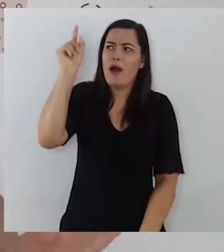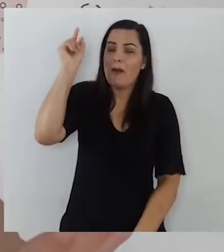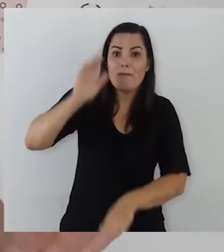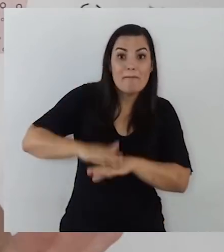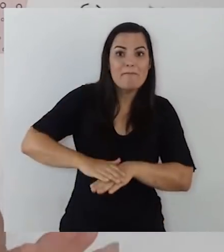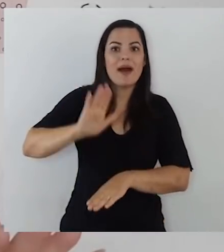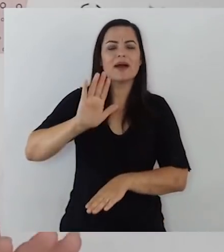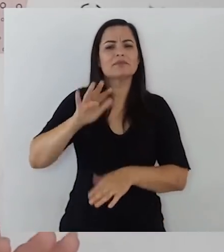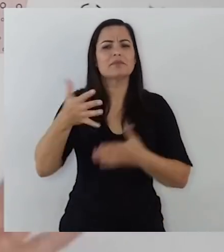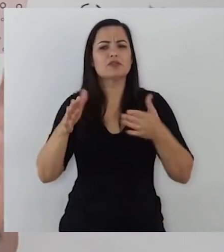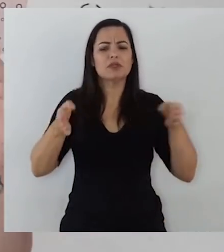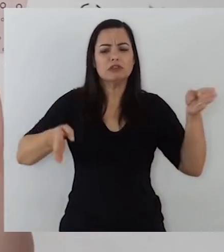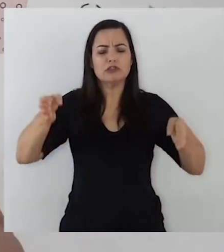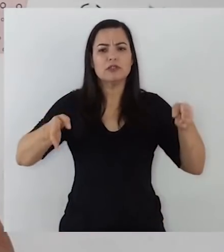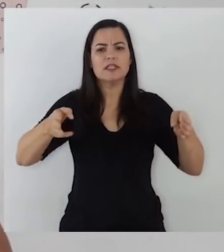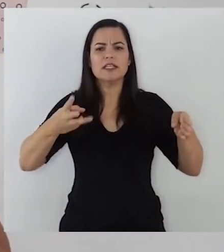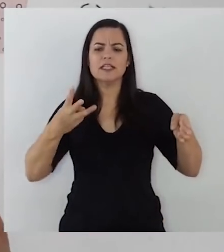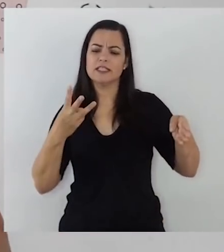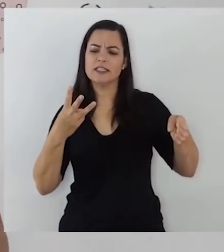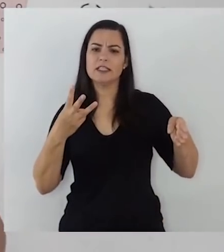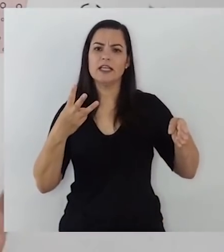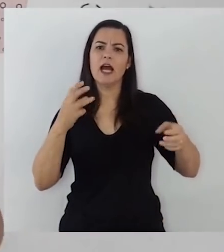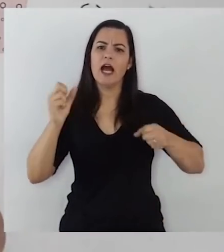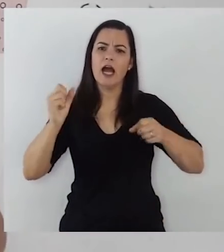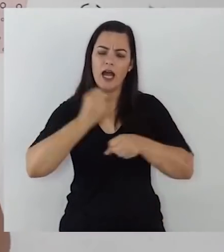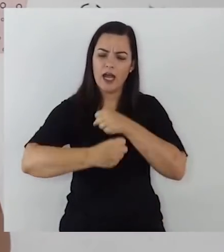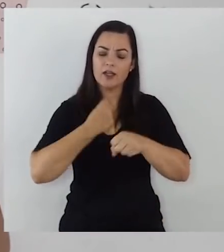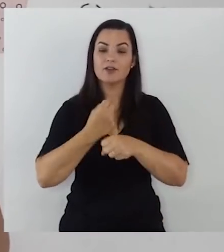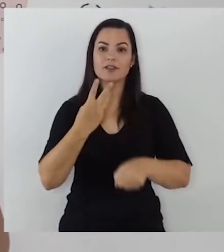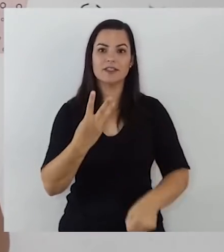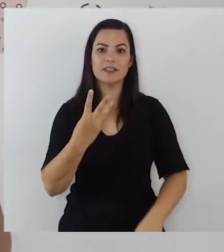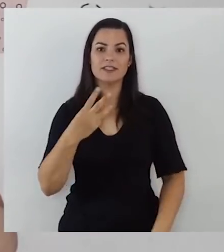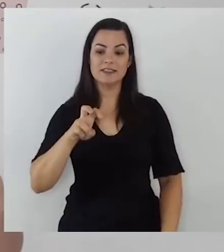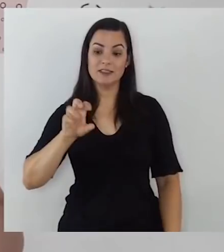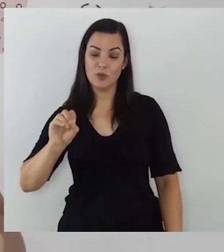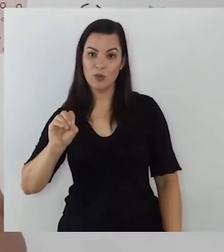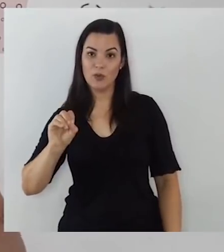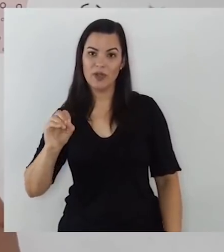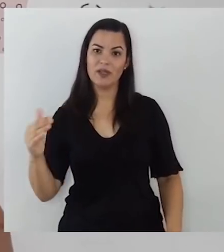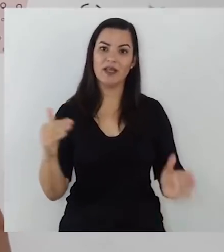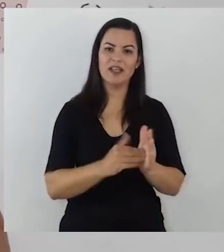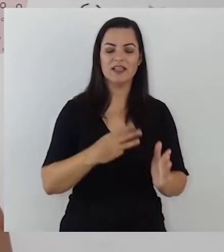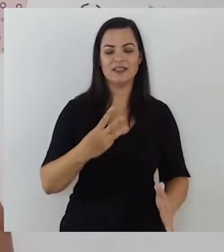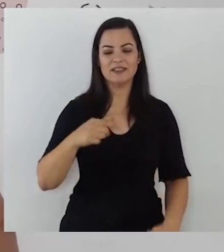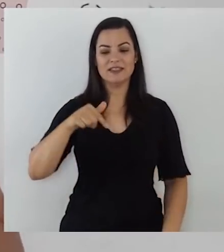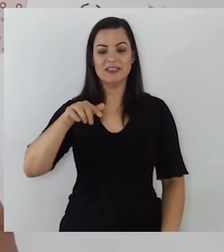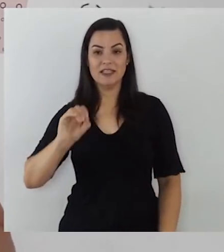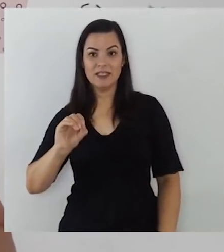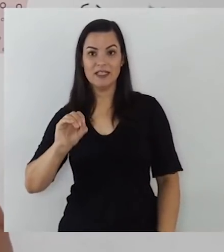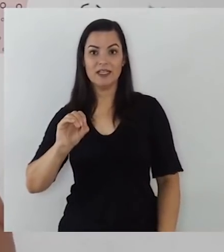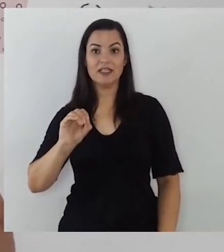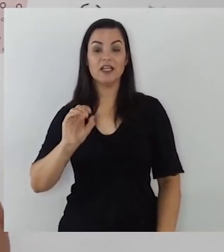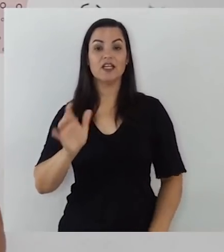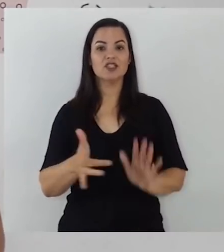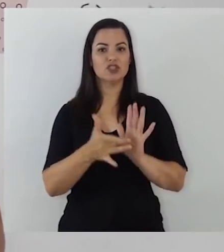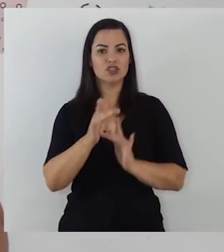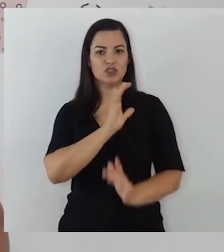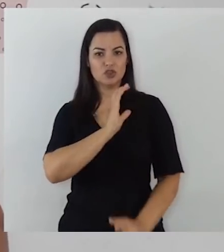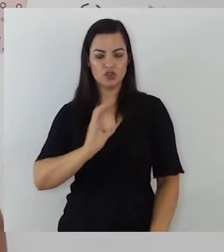lá para meados do ano 350 a 370 depois de Cristo, onde nós temos